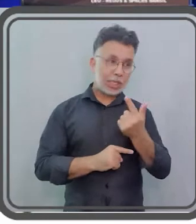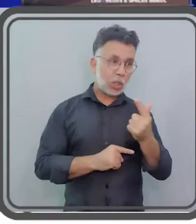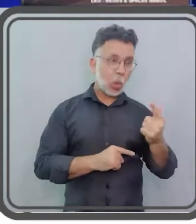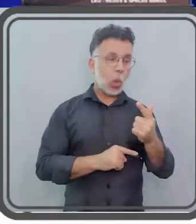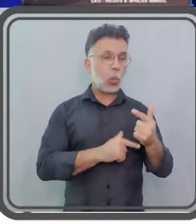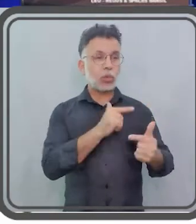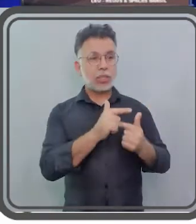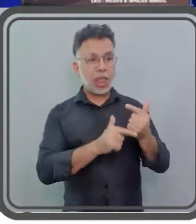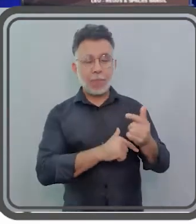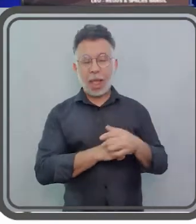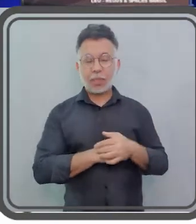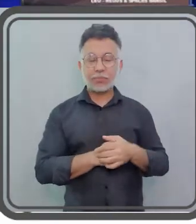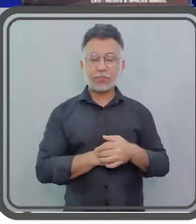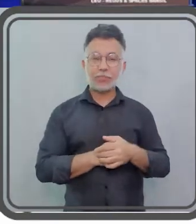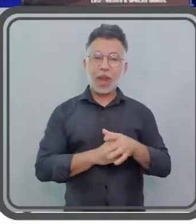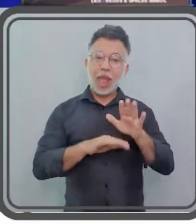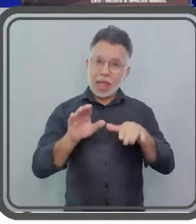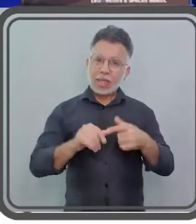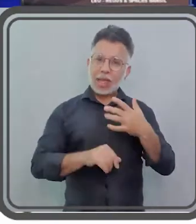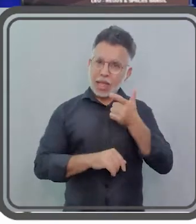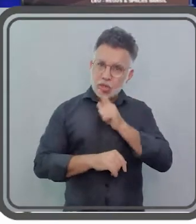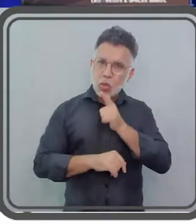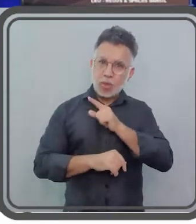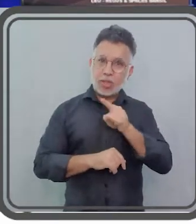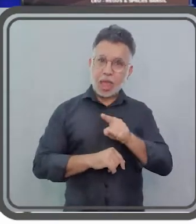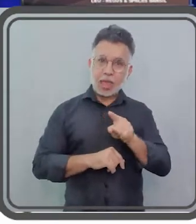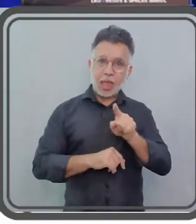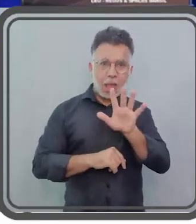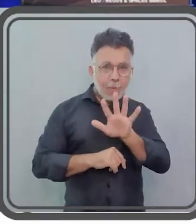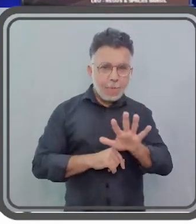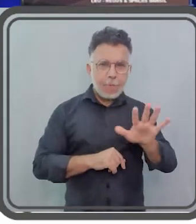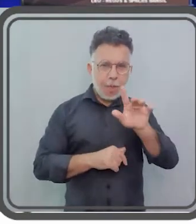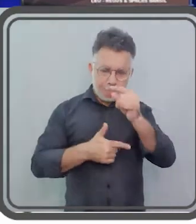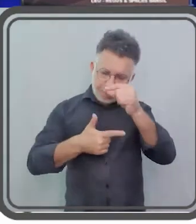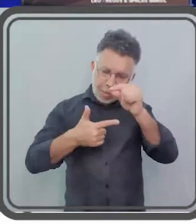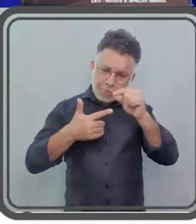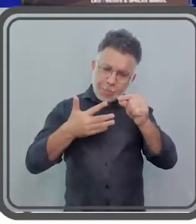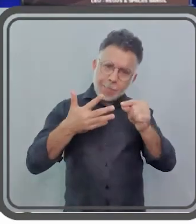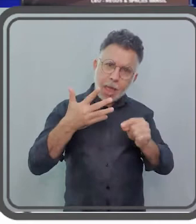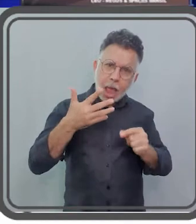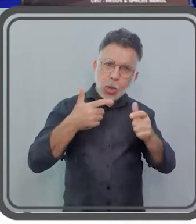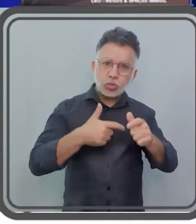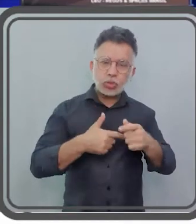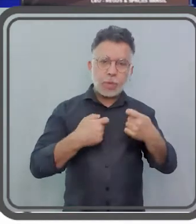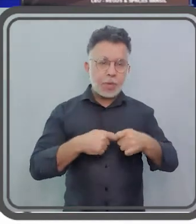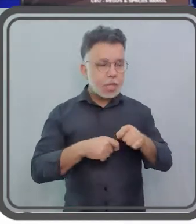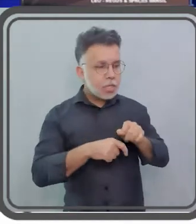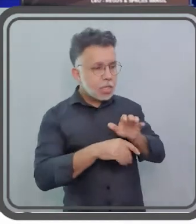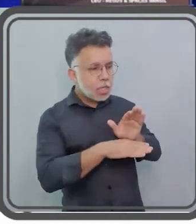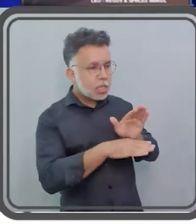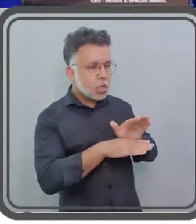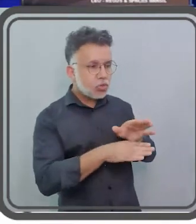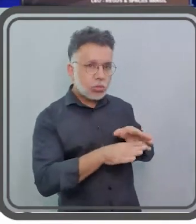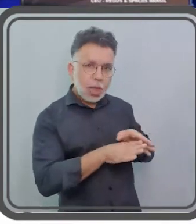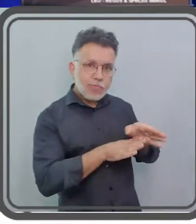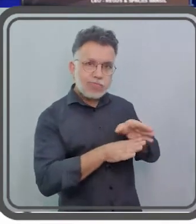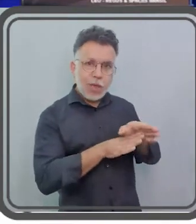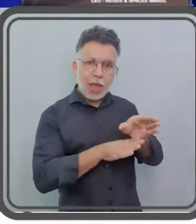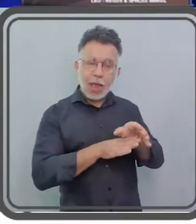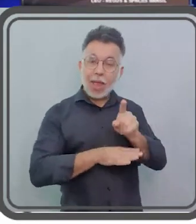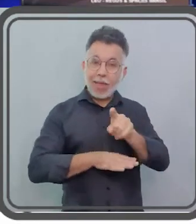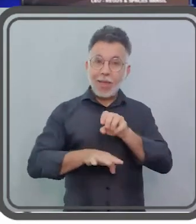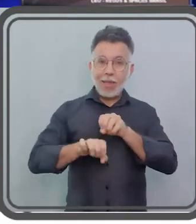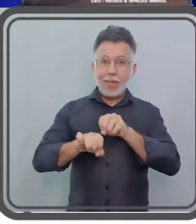Então, a gente consegue mapear aonde a gente precisa educar. E a educação tem